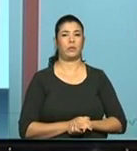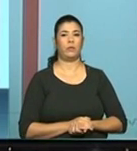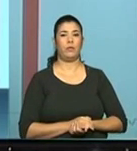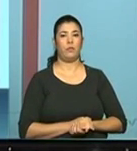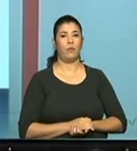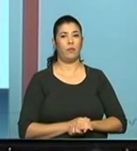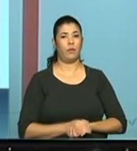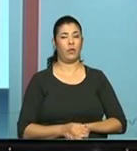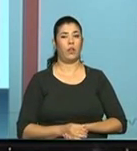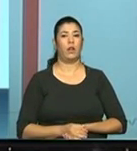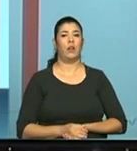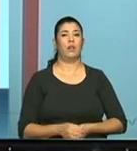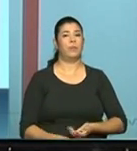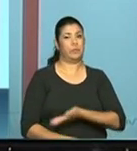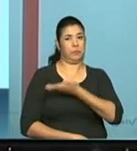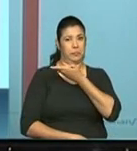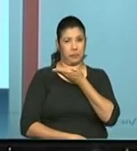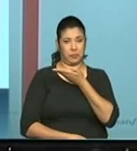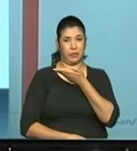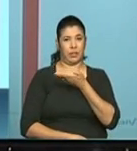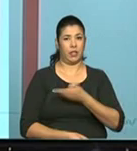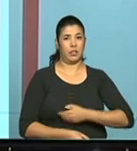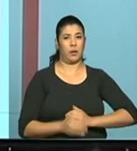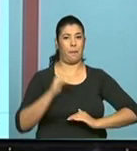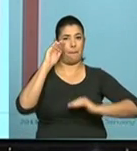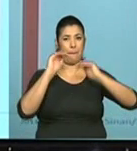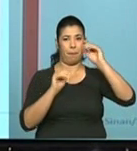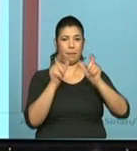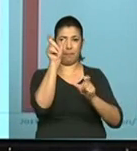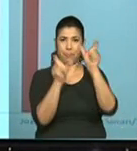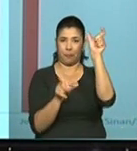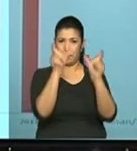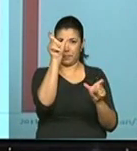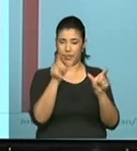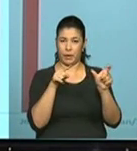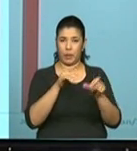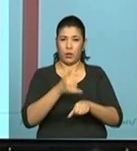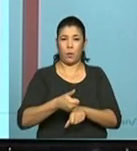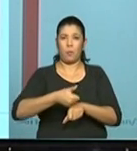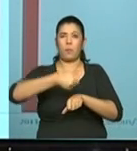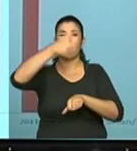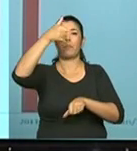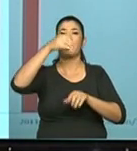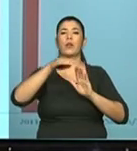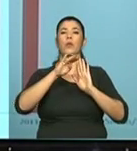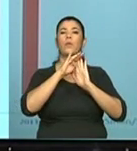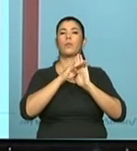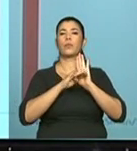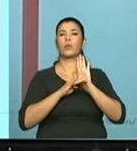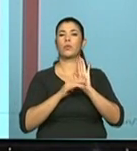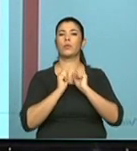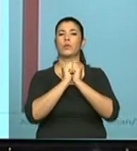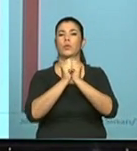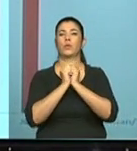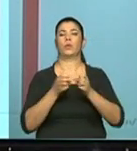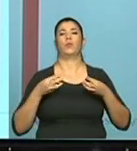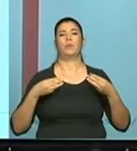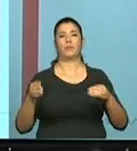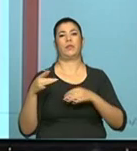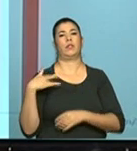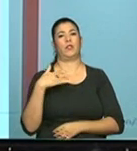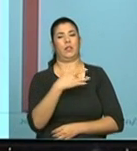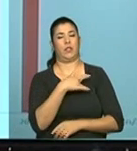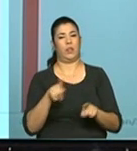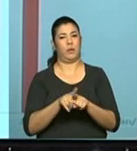Esse outro indicador de melhoria do programa, de melhoria da atenção a essa questão pelo Ministério da Saúde, municípios